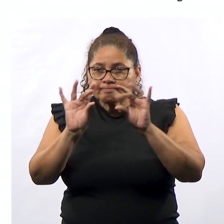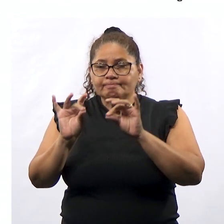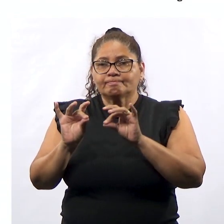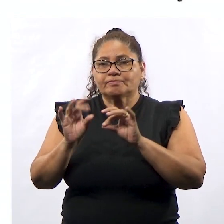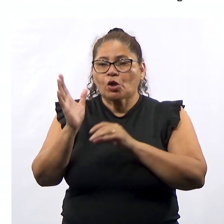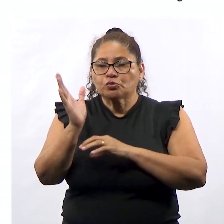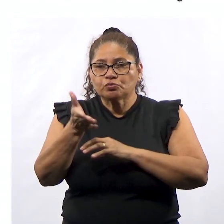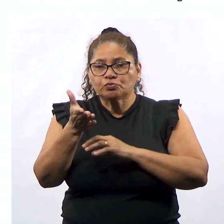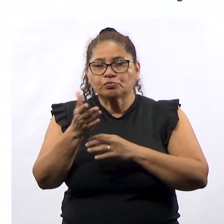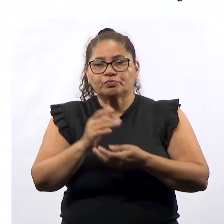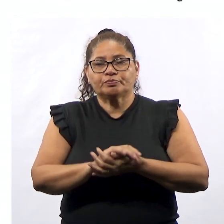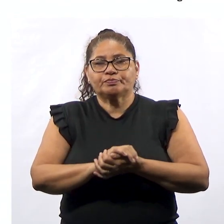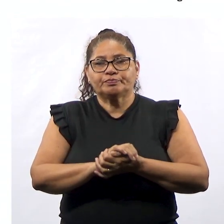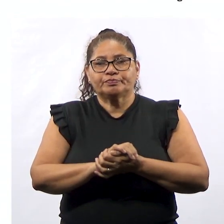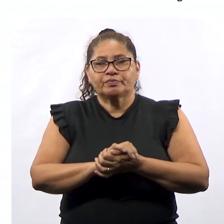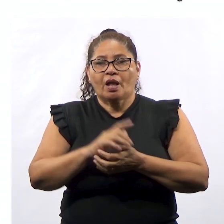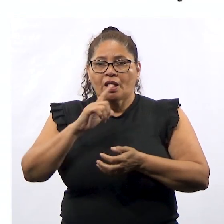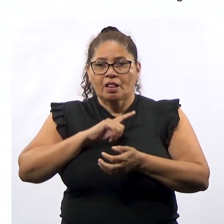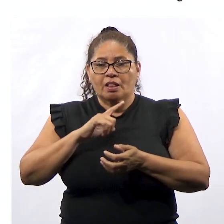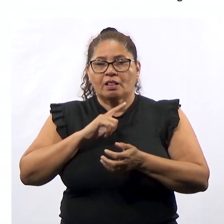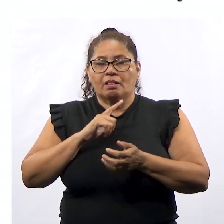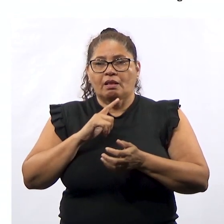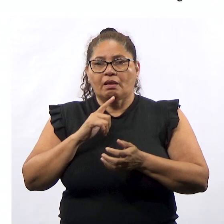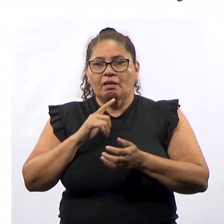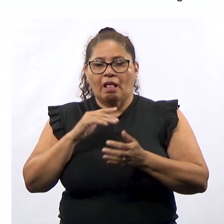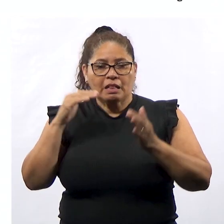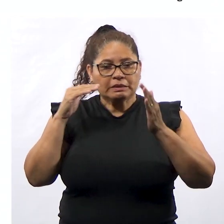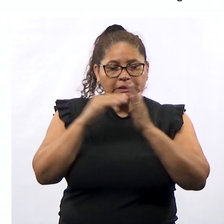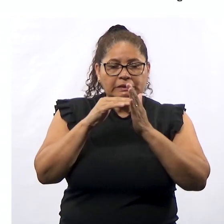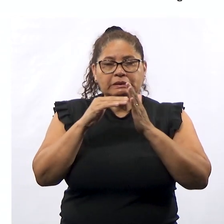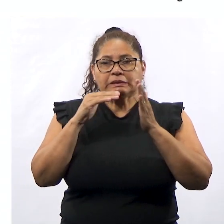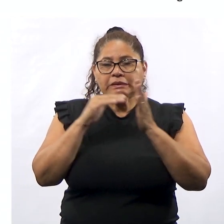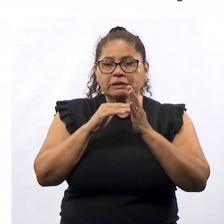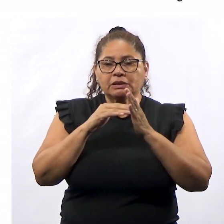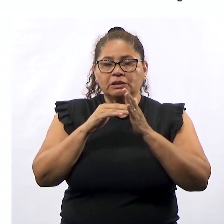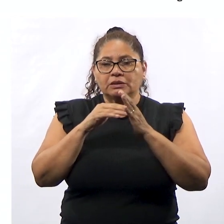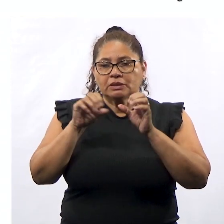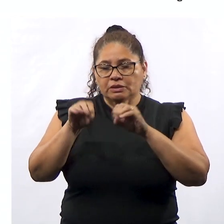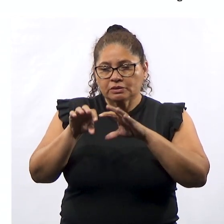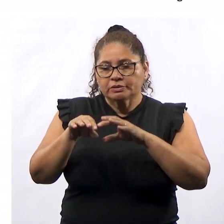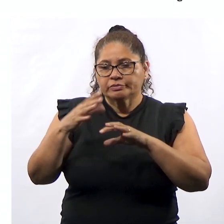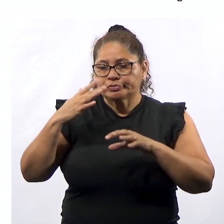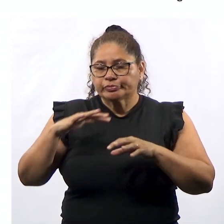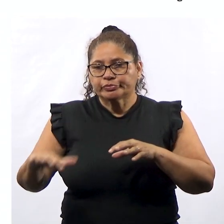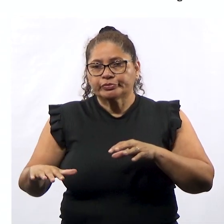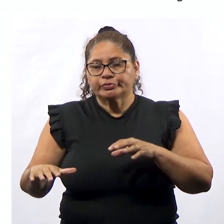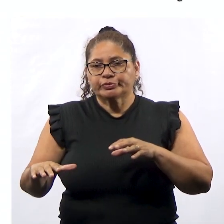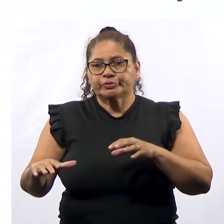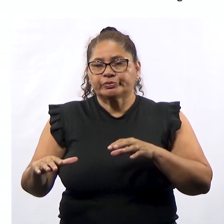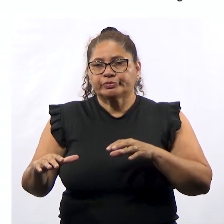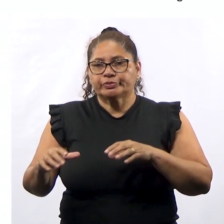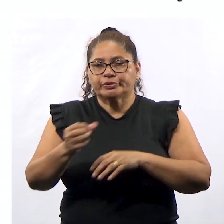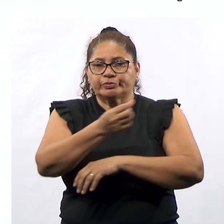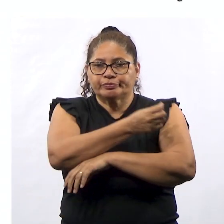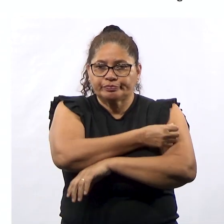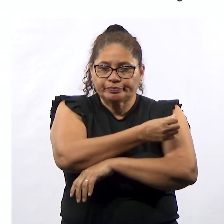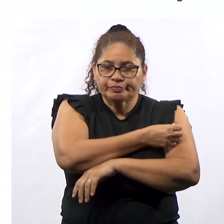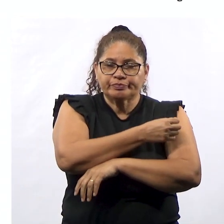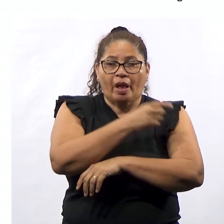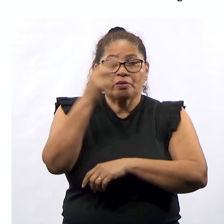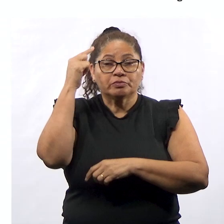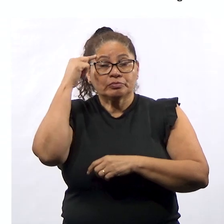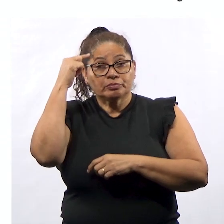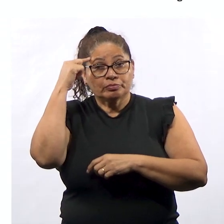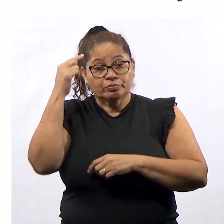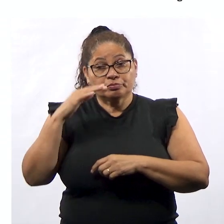Então, há aqui uma certa ruptura curricular da educação infantil para o ensino fundamental. Como também, se pensarmos